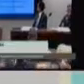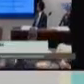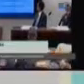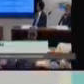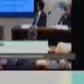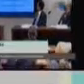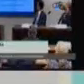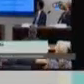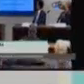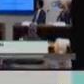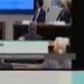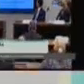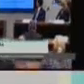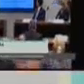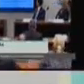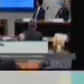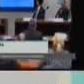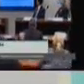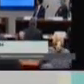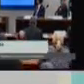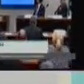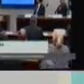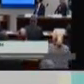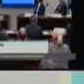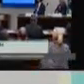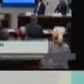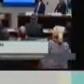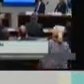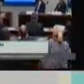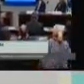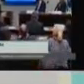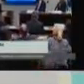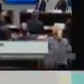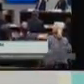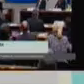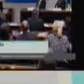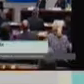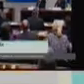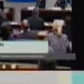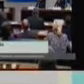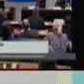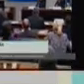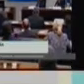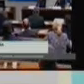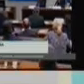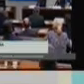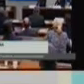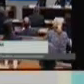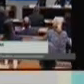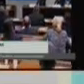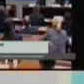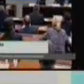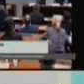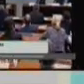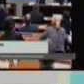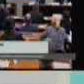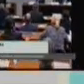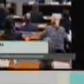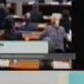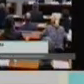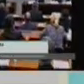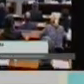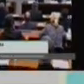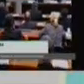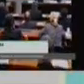precisa ter um país diferente. Então, muito obrigada ao ministro Ricardo Barros, aqui representado pelo doutor Francisco, por ter ouvido as